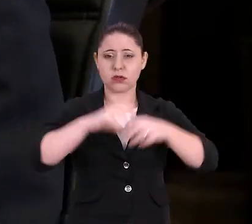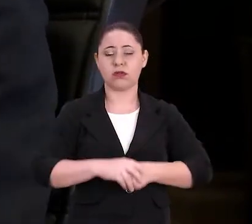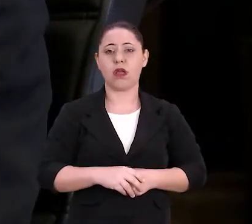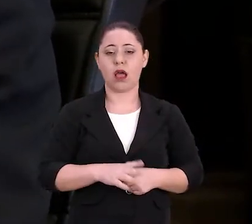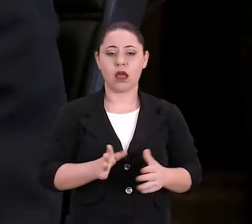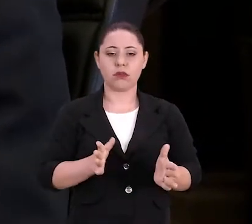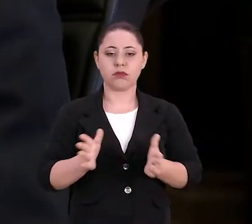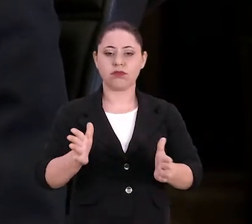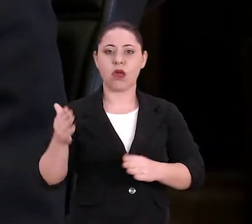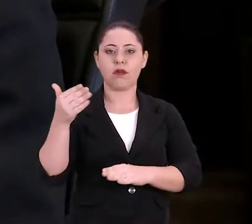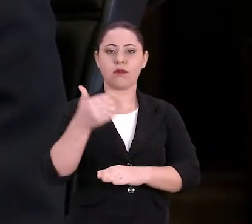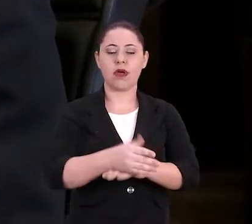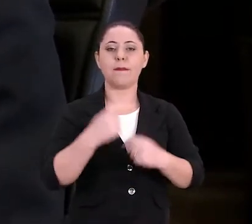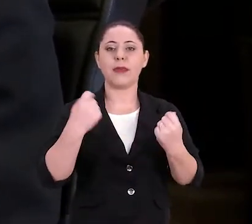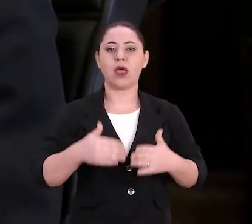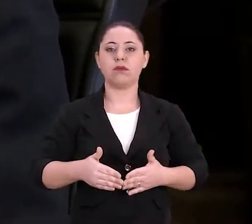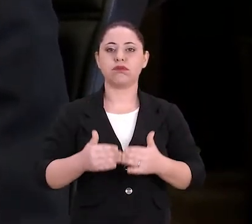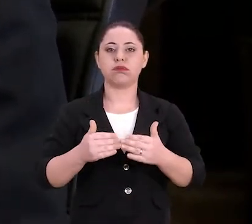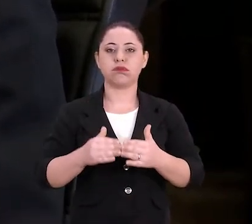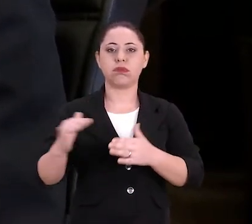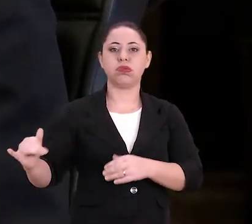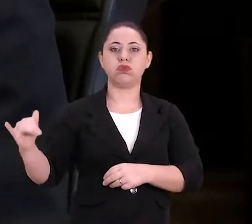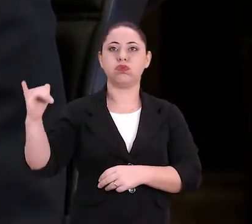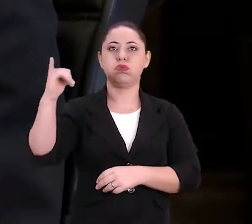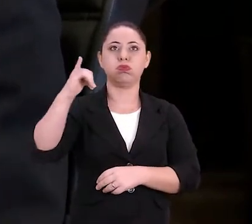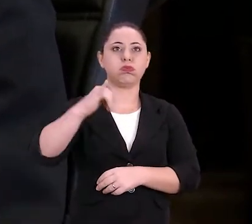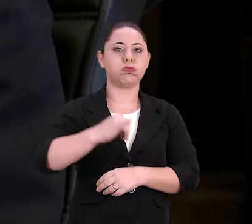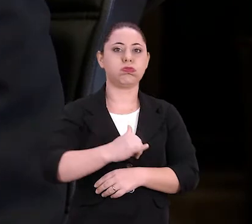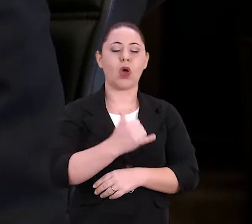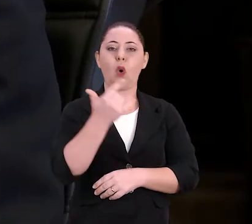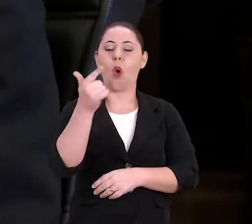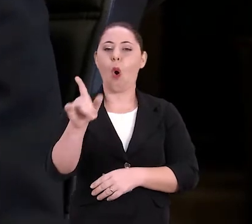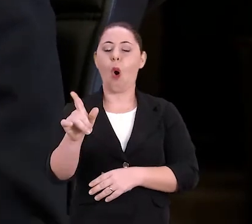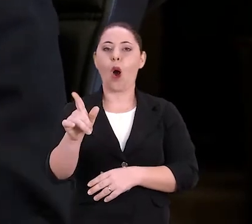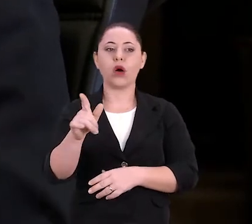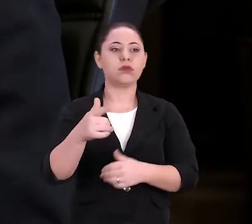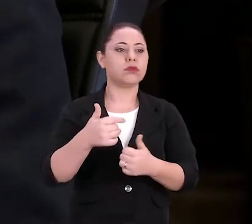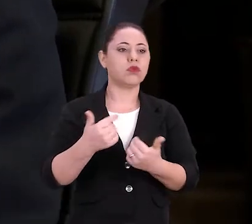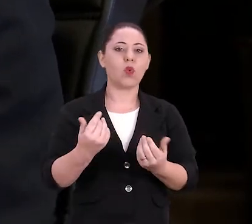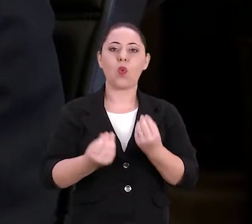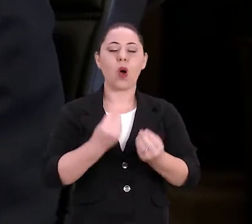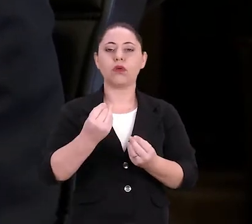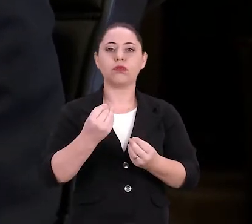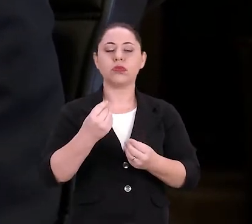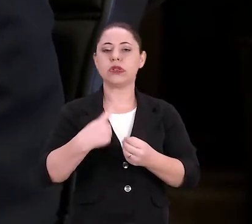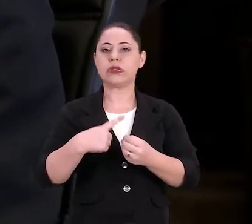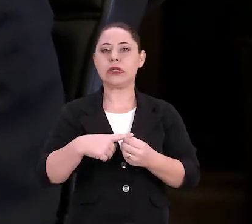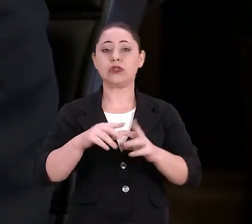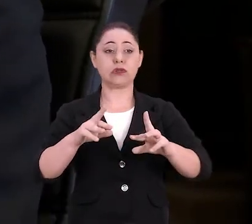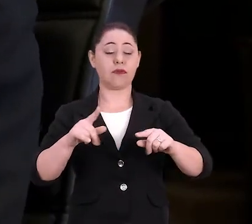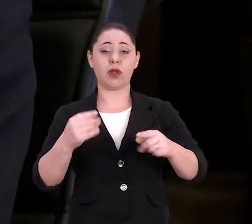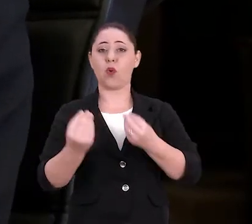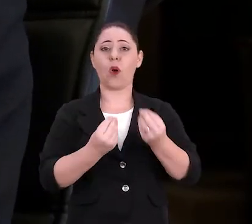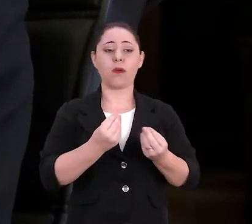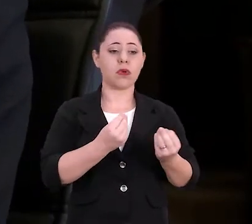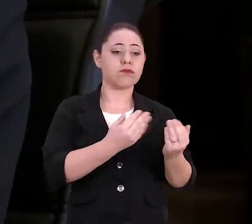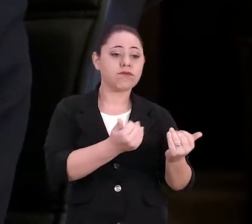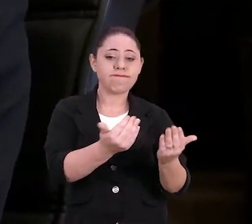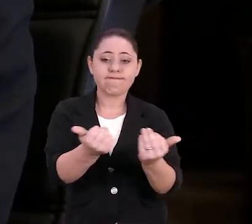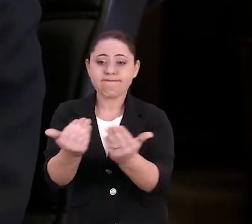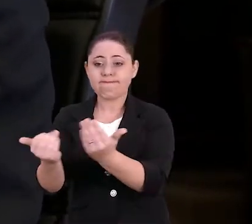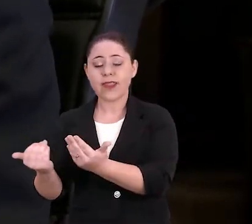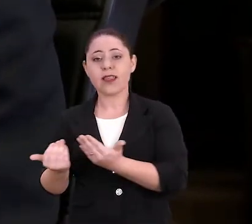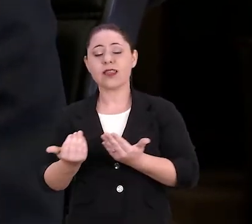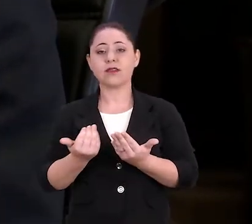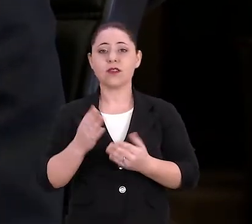que, para ter acesso a elas, você tem que ir de barco, de avião, de outros transportes não tão comuns assim nas cidades grandes. Como que acontece a distribuição